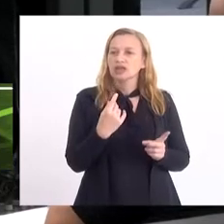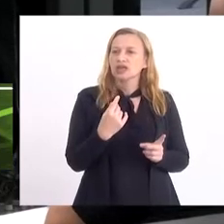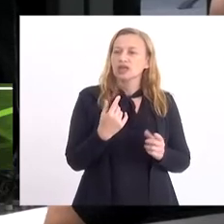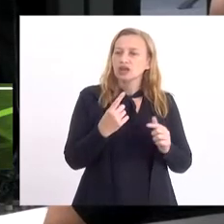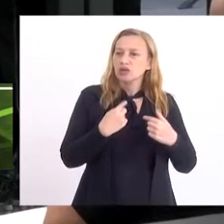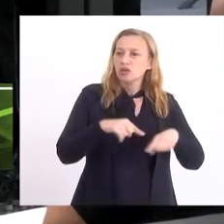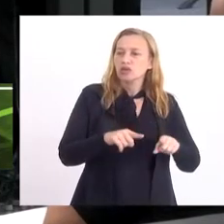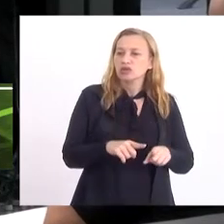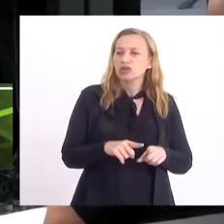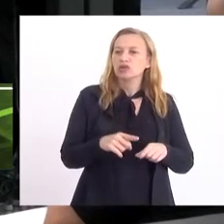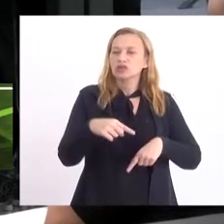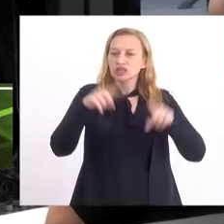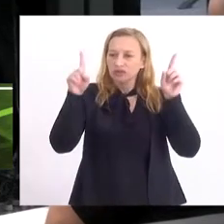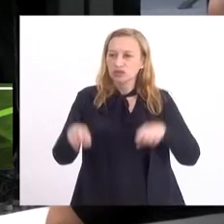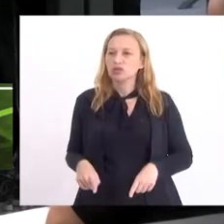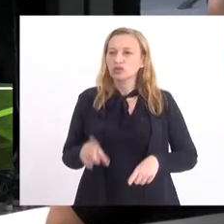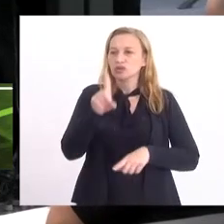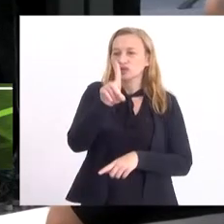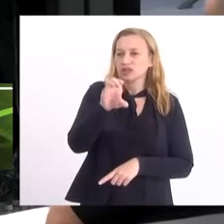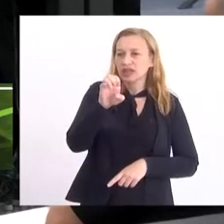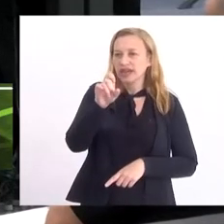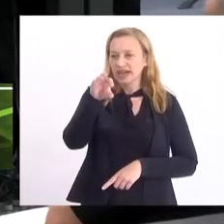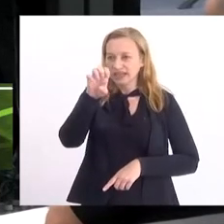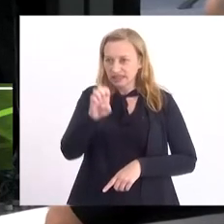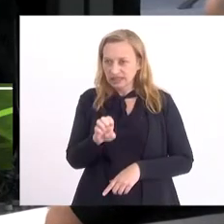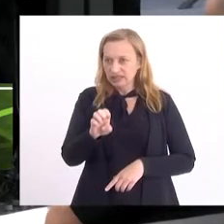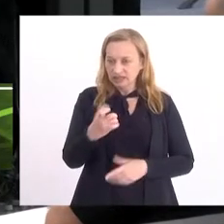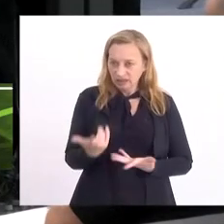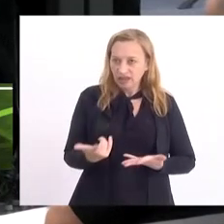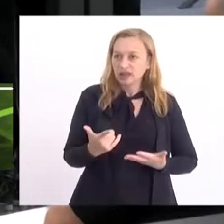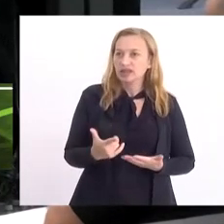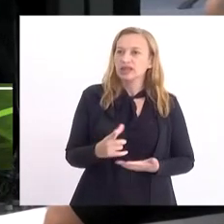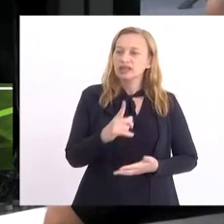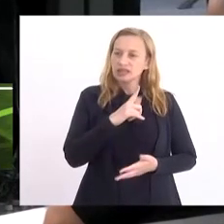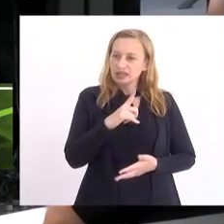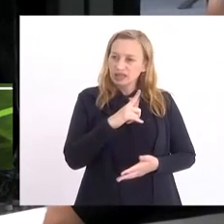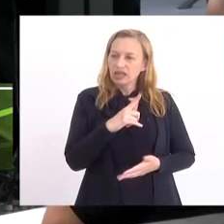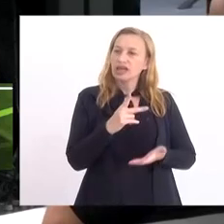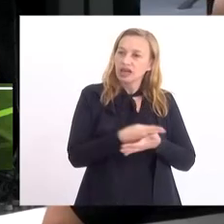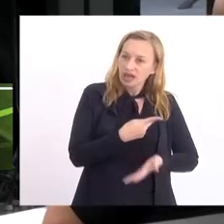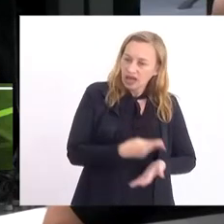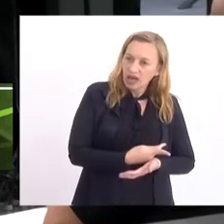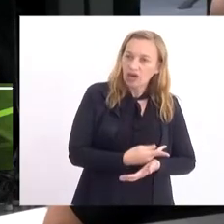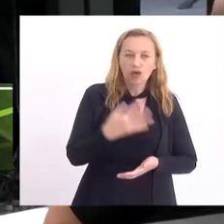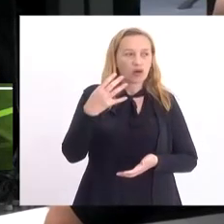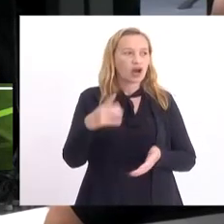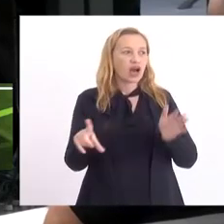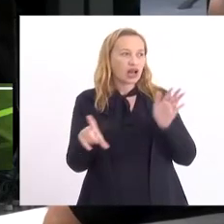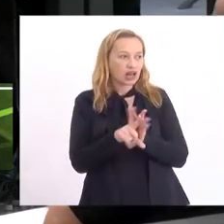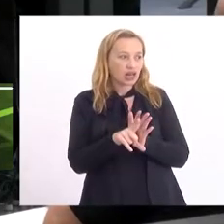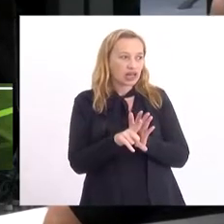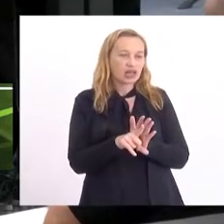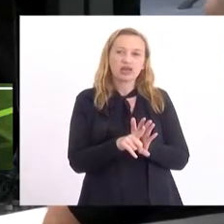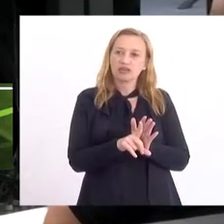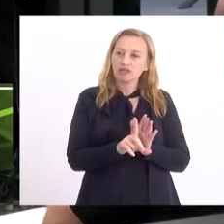Obviamente, ainda mais tratando de segurança pública, se há alguma transgressão, que seja punido na forma da lei. Agora, não